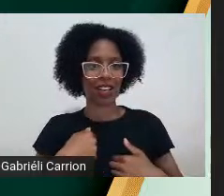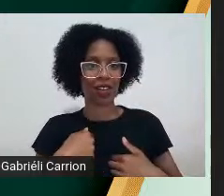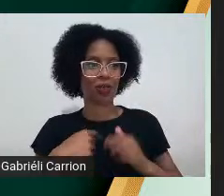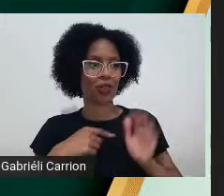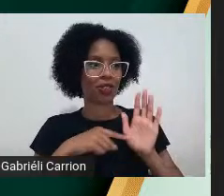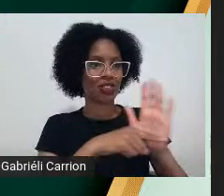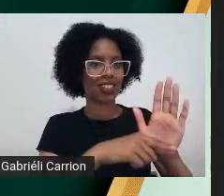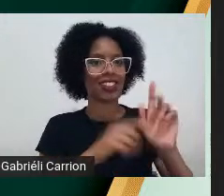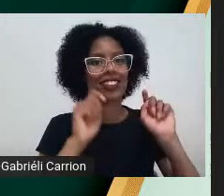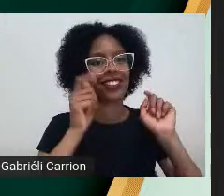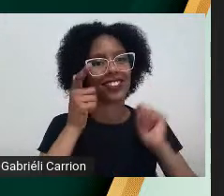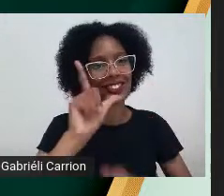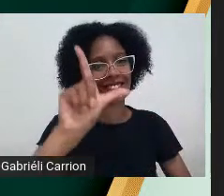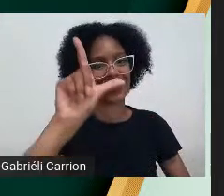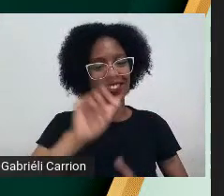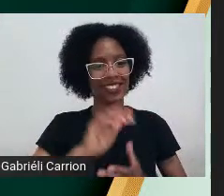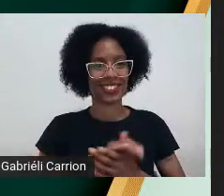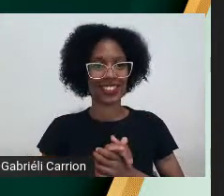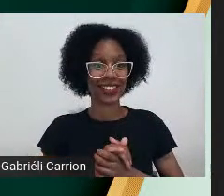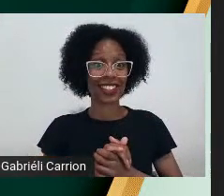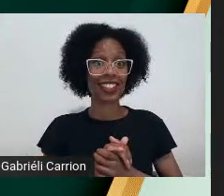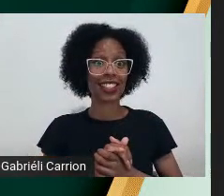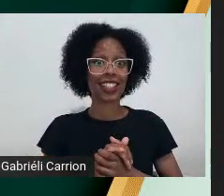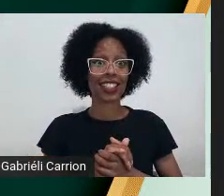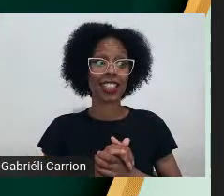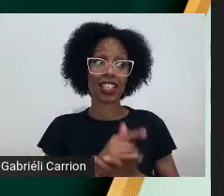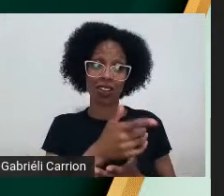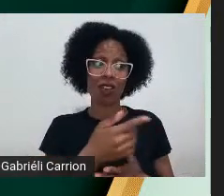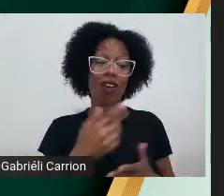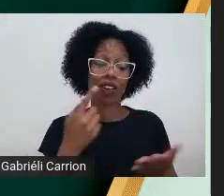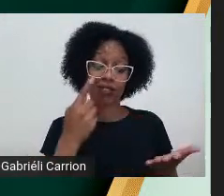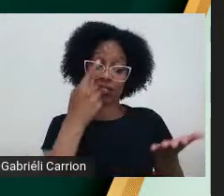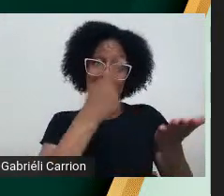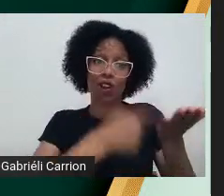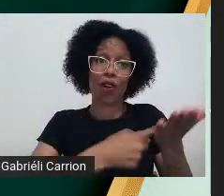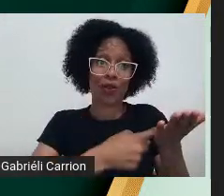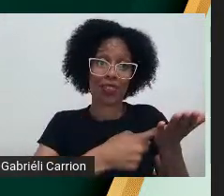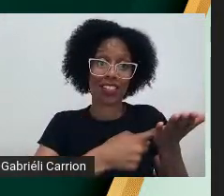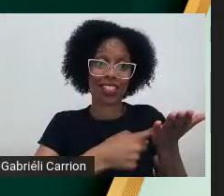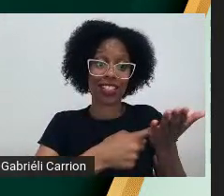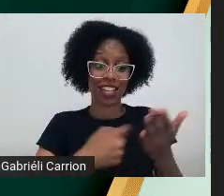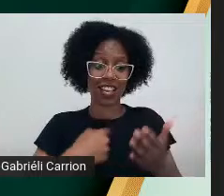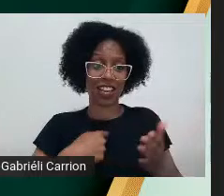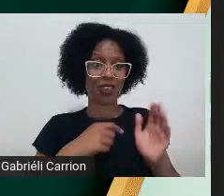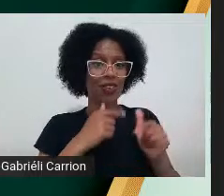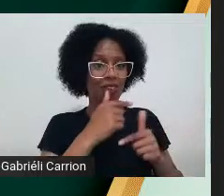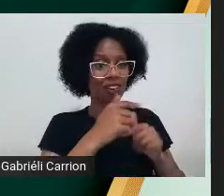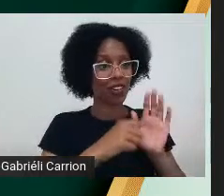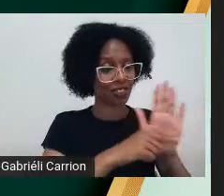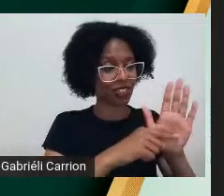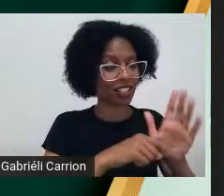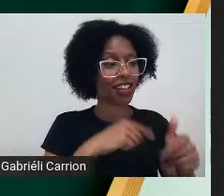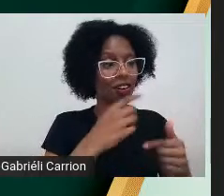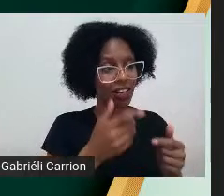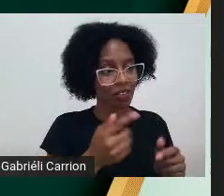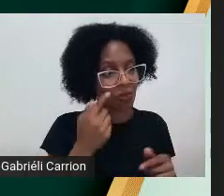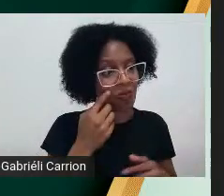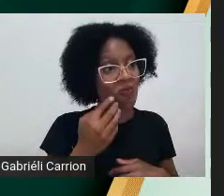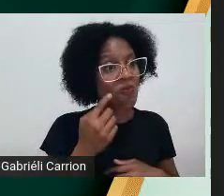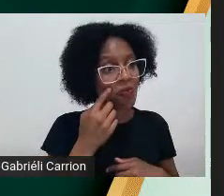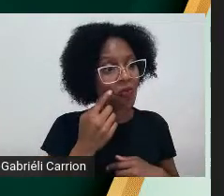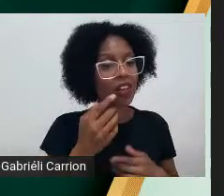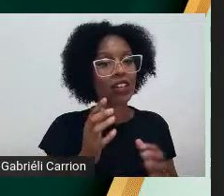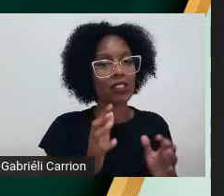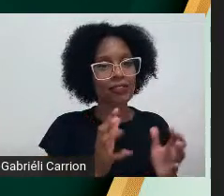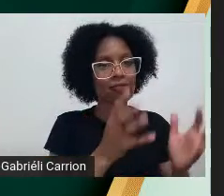espera ter passado para vocês. Fica esse compromisso de nós para com vocês e de vocês para conosco. Para que a gente, ali na